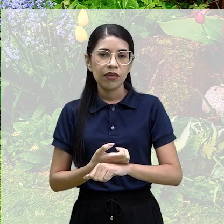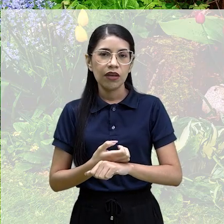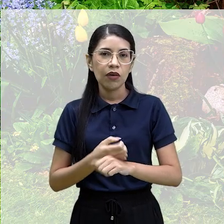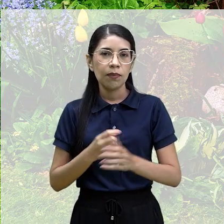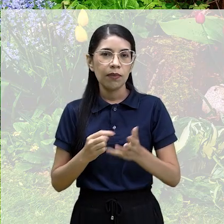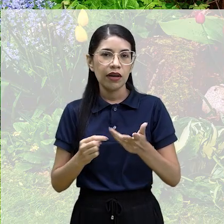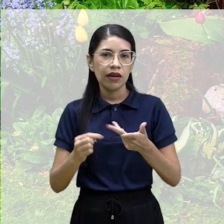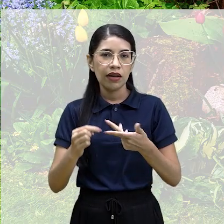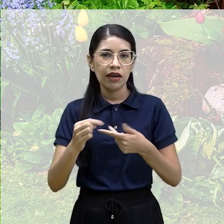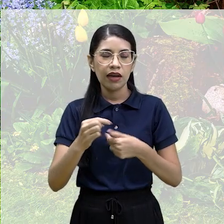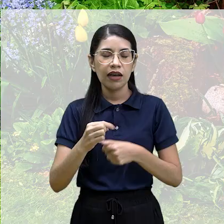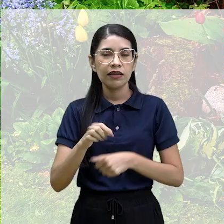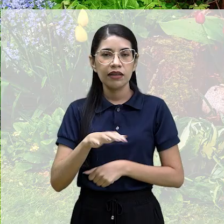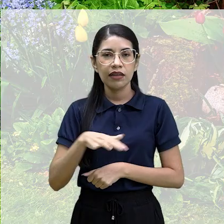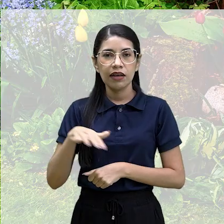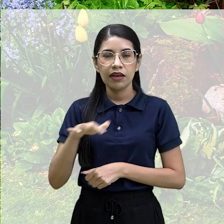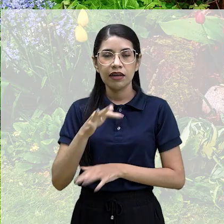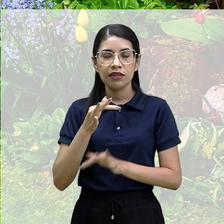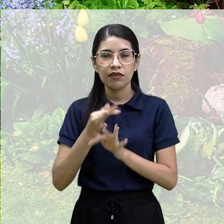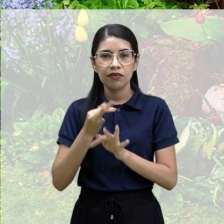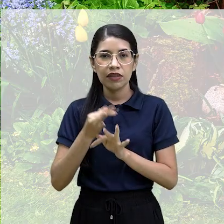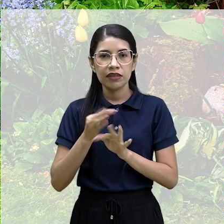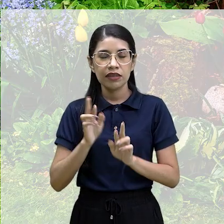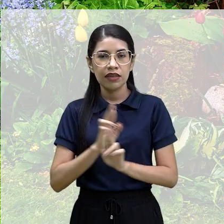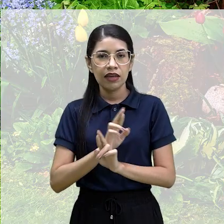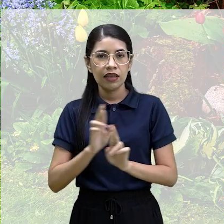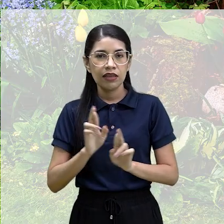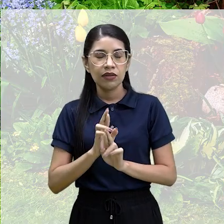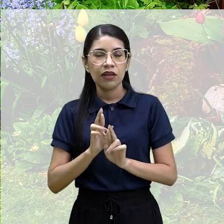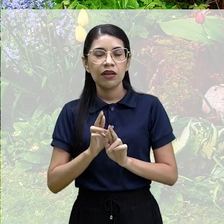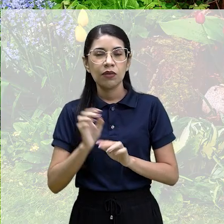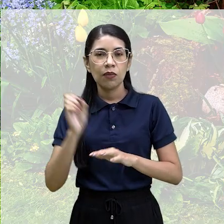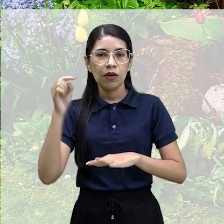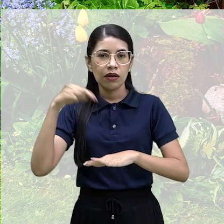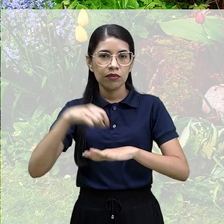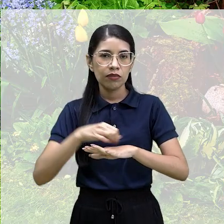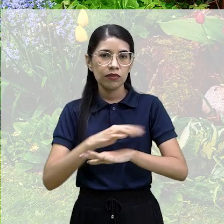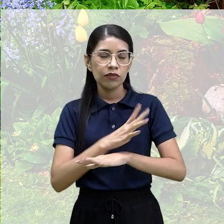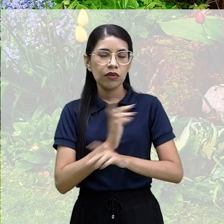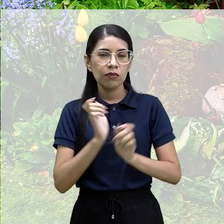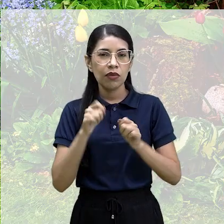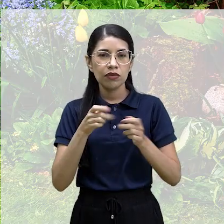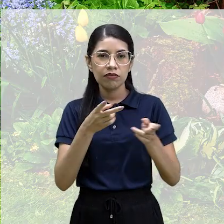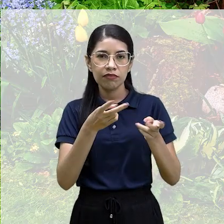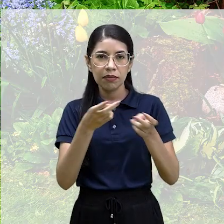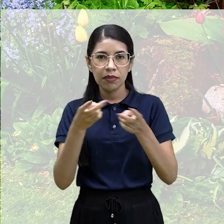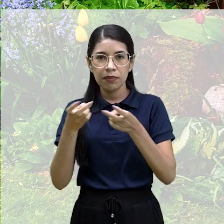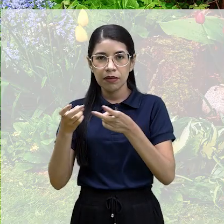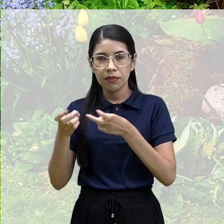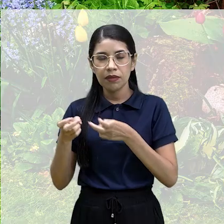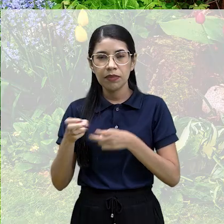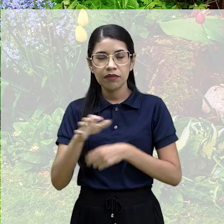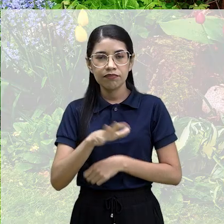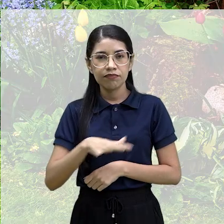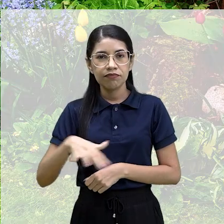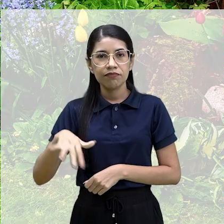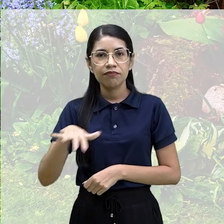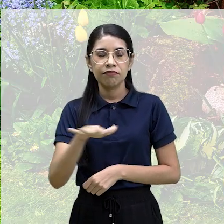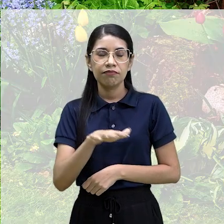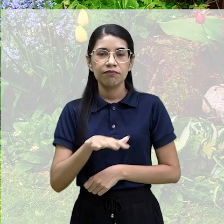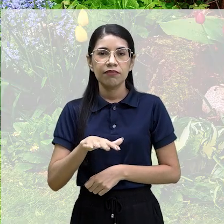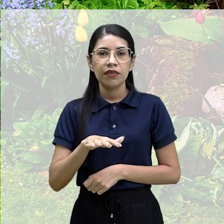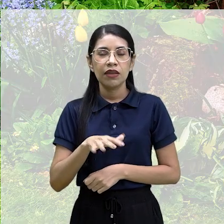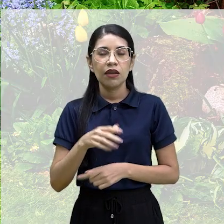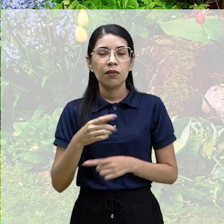que envolve com a física, com a óptica, eu posso enxergar aqui, ó. E graças a quem?